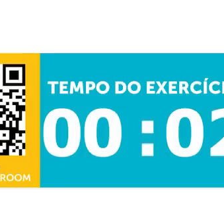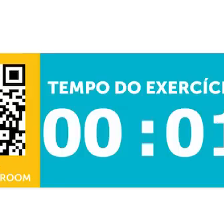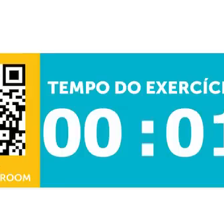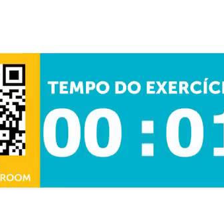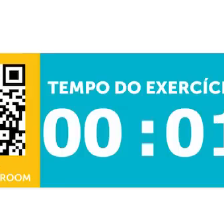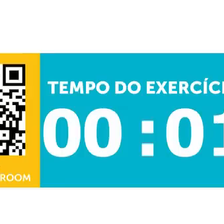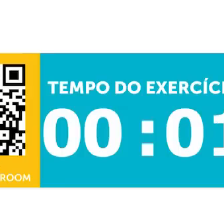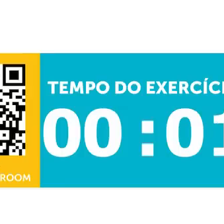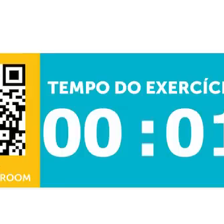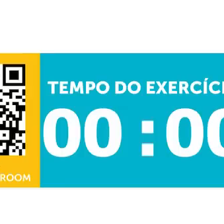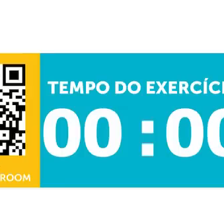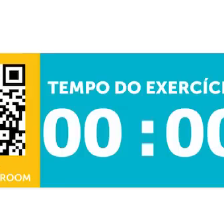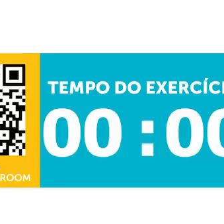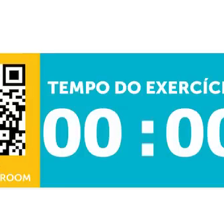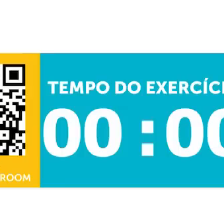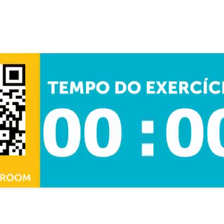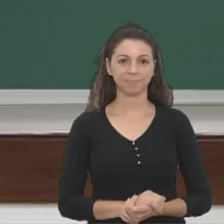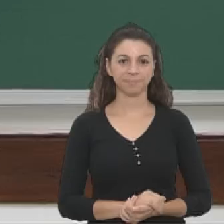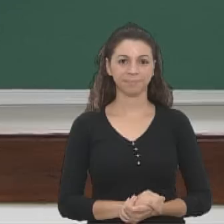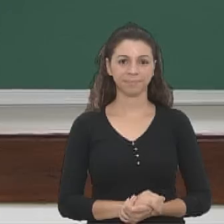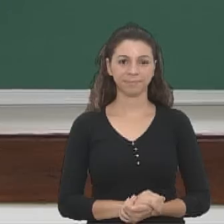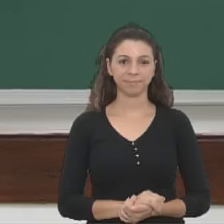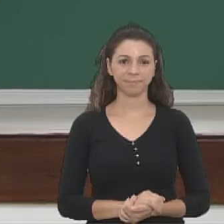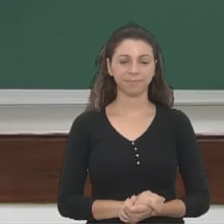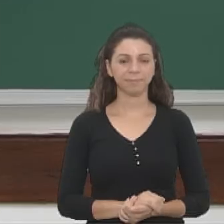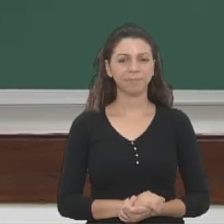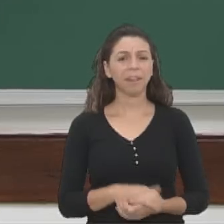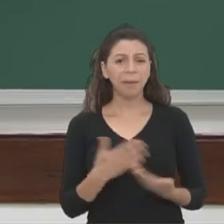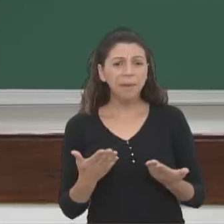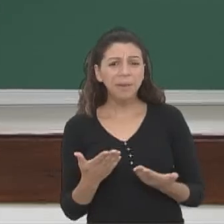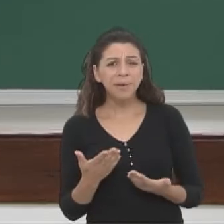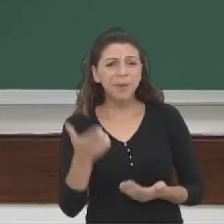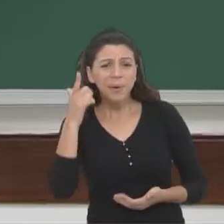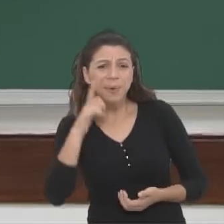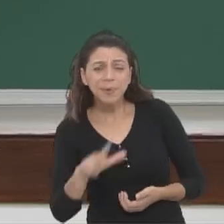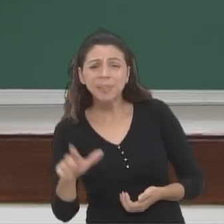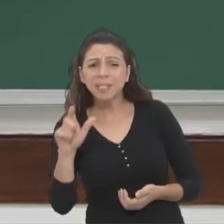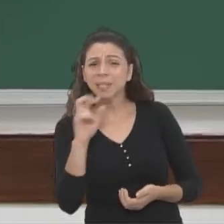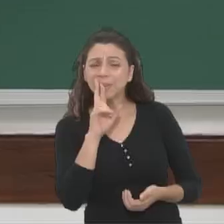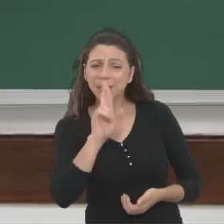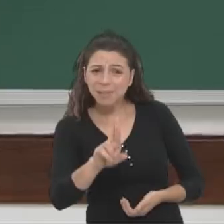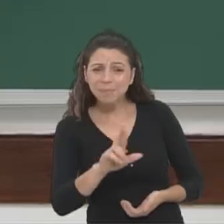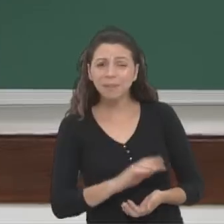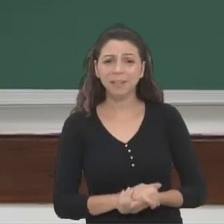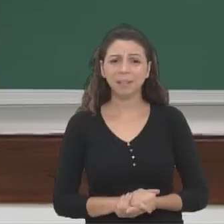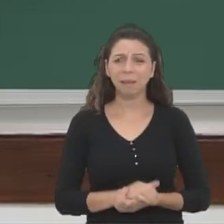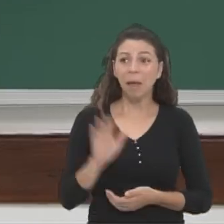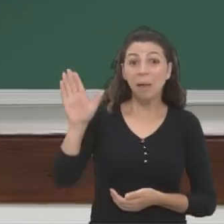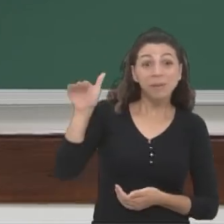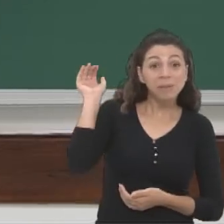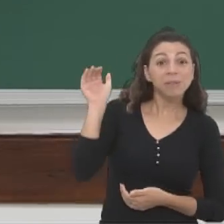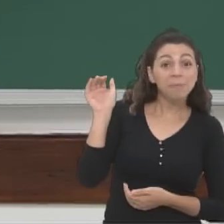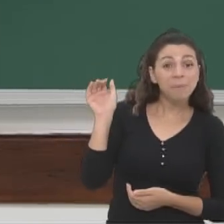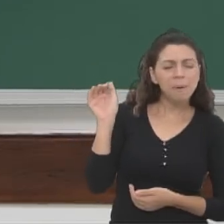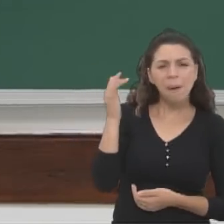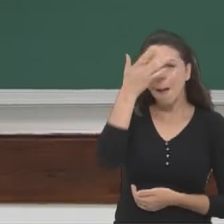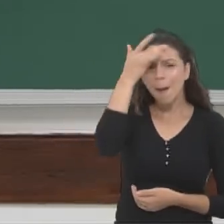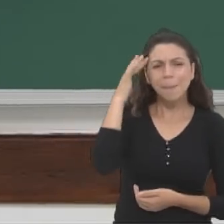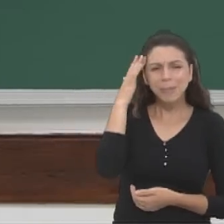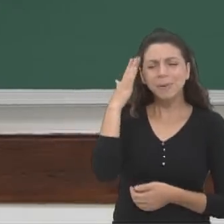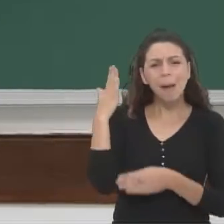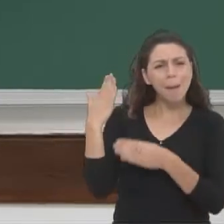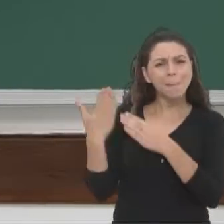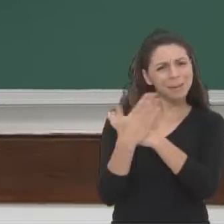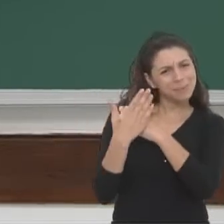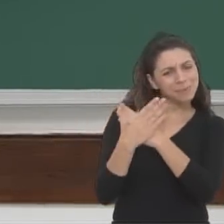E aí, deu tempo para responder esse exercício? Chamou alguém para te ajudar? Acredito que não, né?